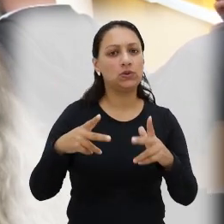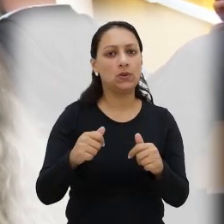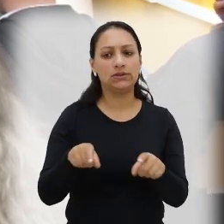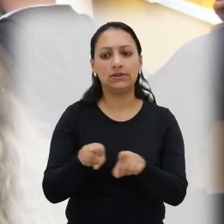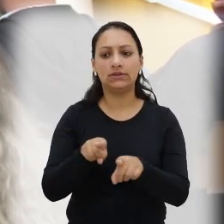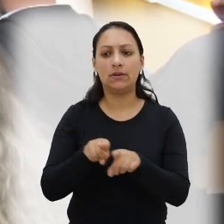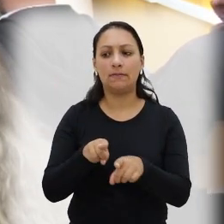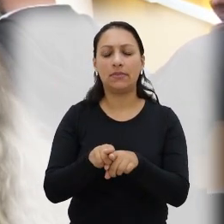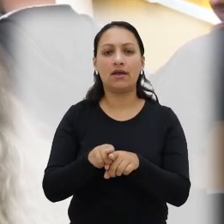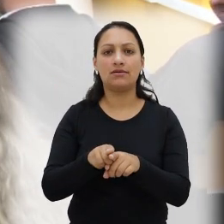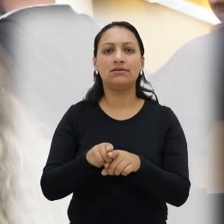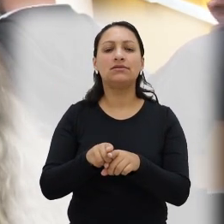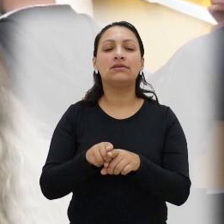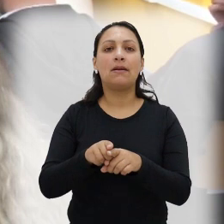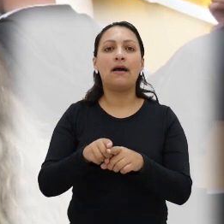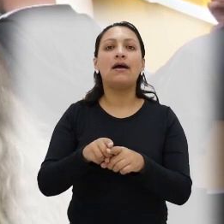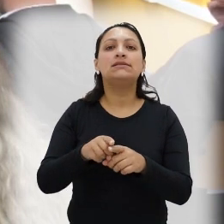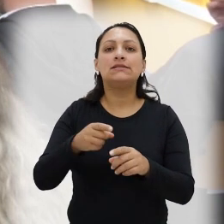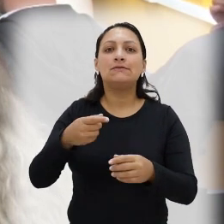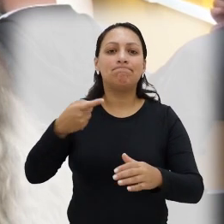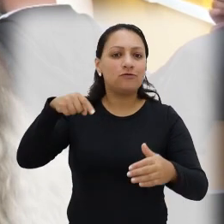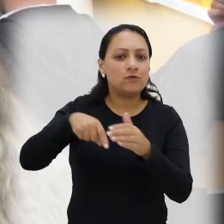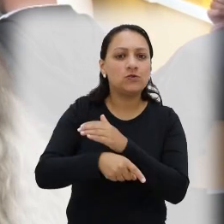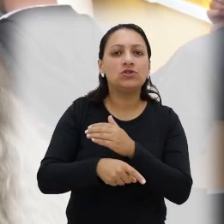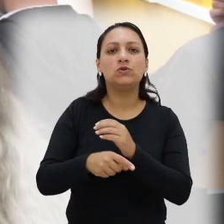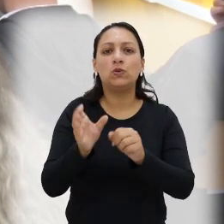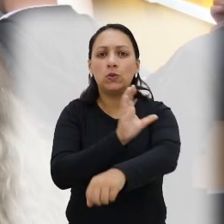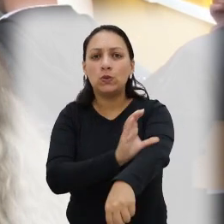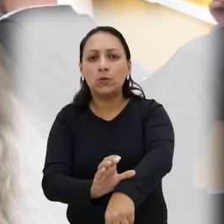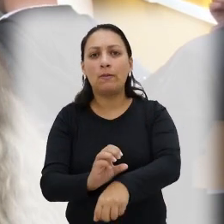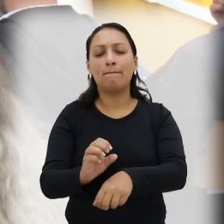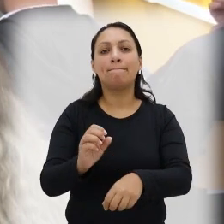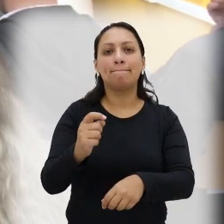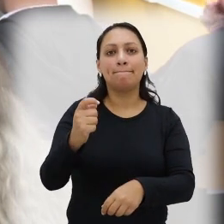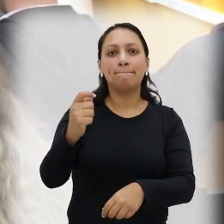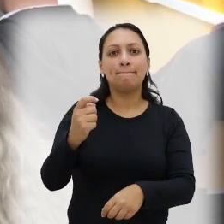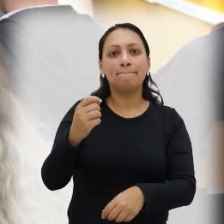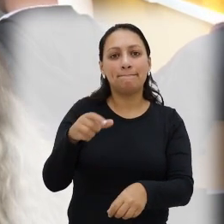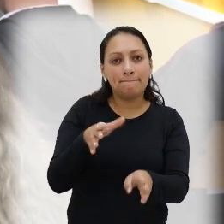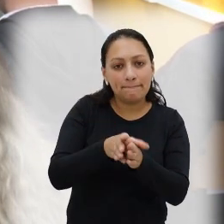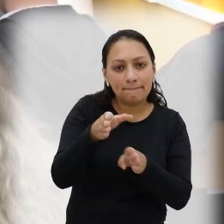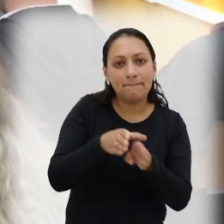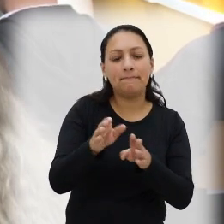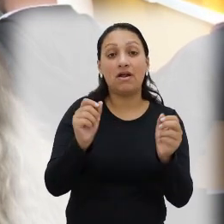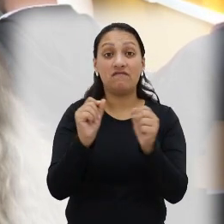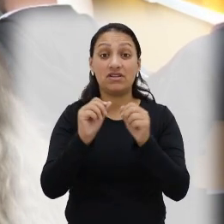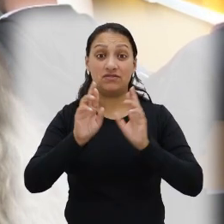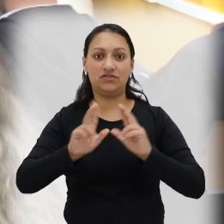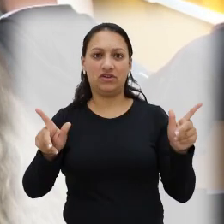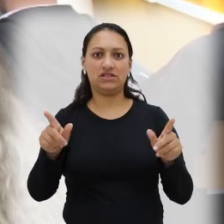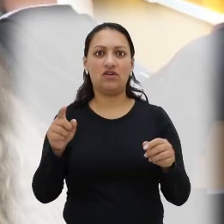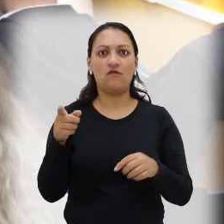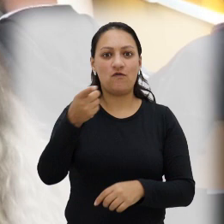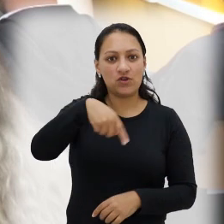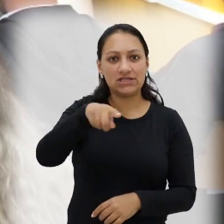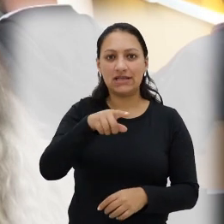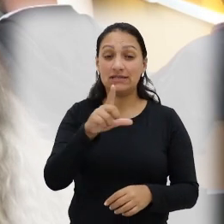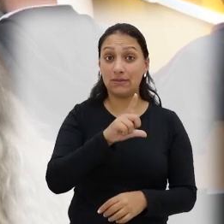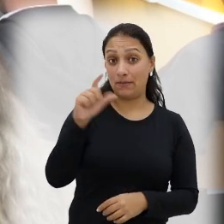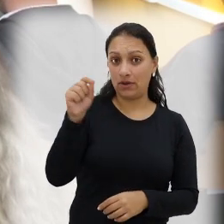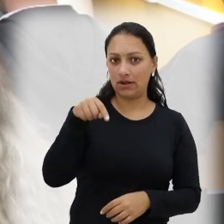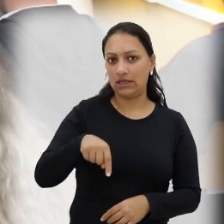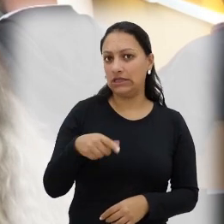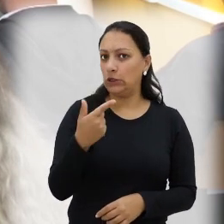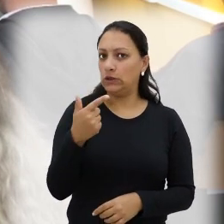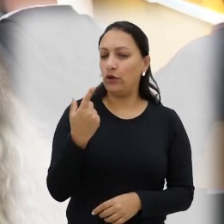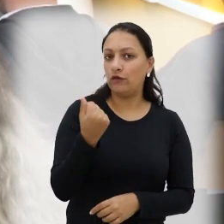imersão nesses cursos e nessas mentorias para fazer a diferença. Para que vocês saiam daqui, quem sabe, sem o valor, mas com uma transformação